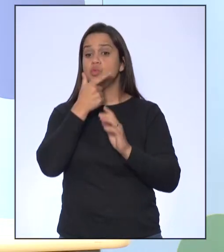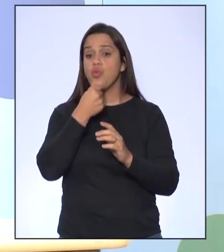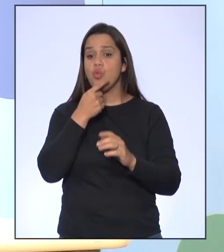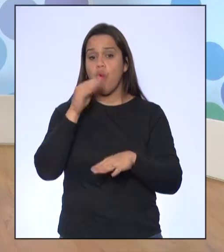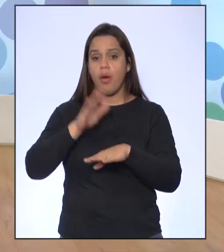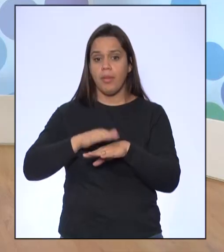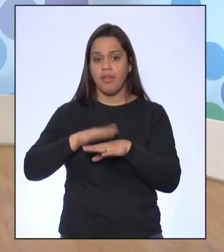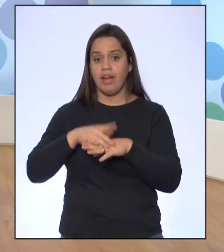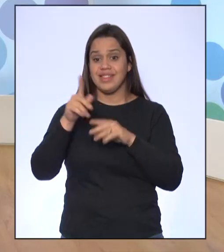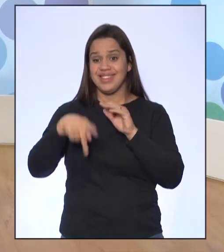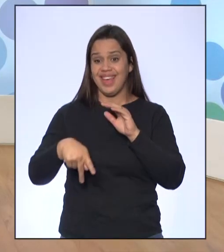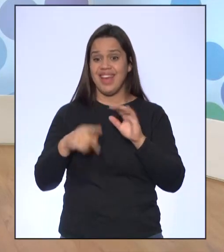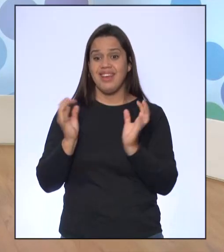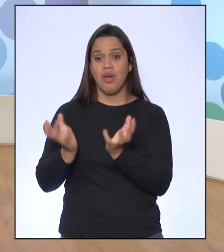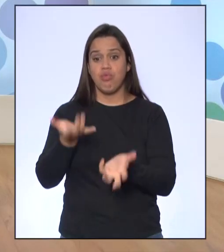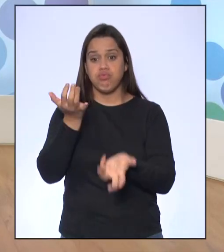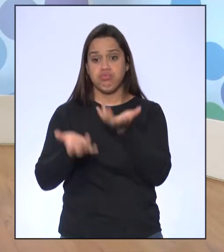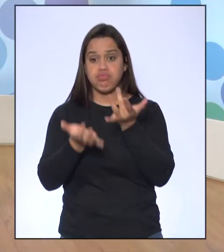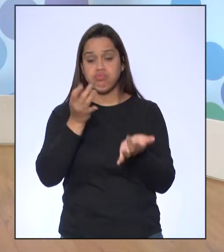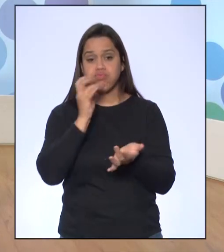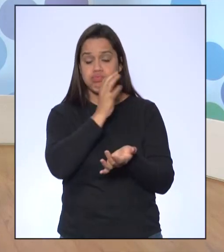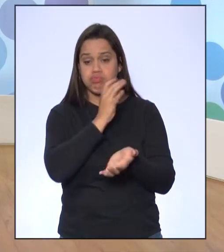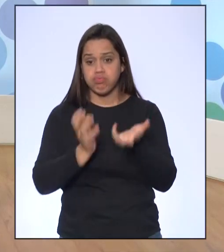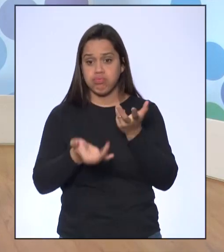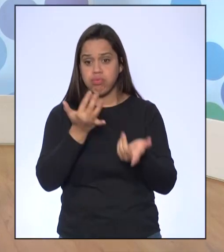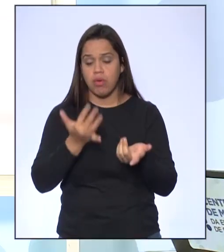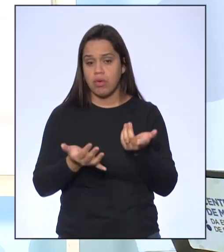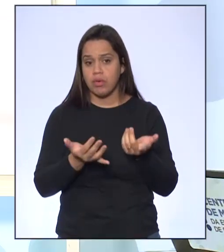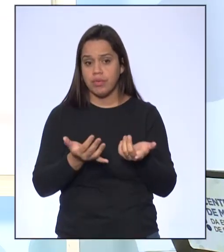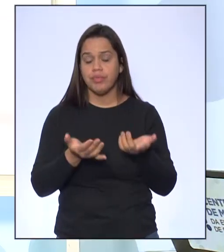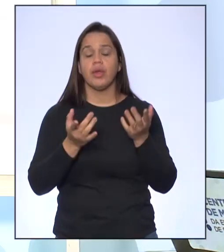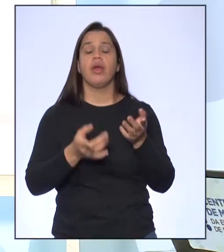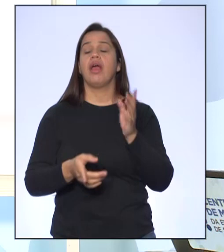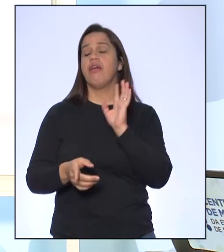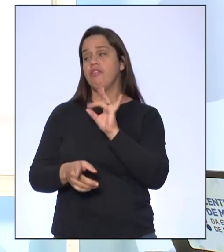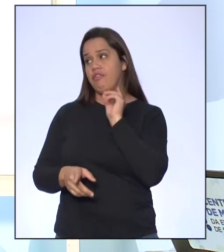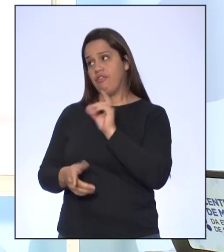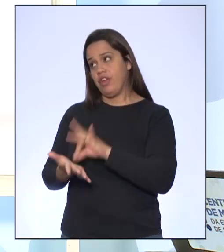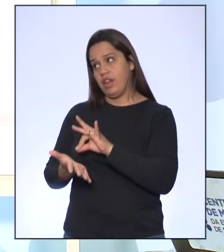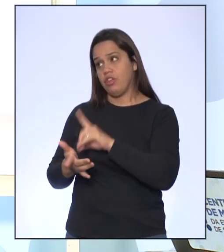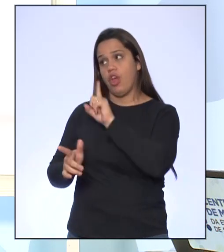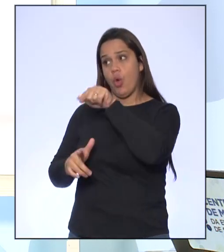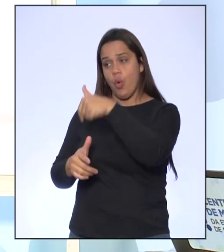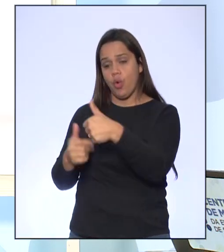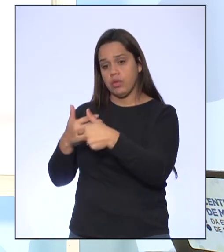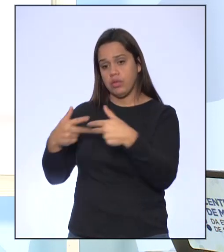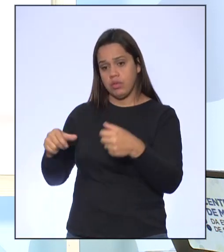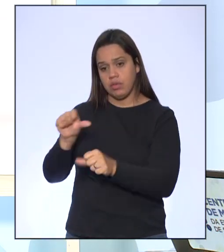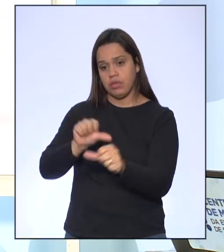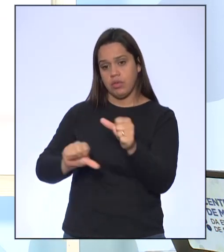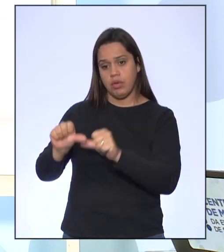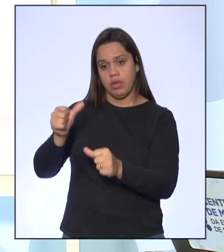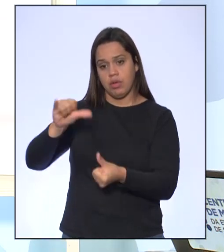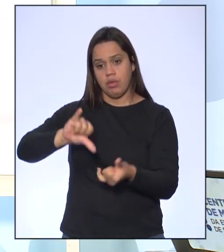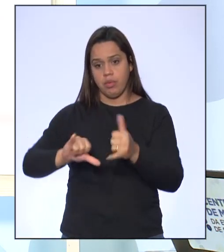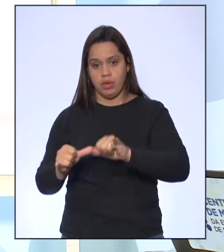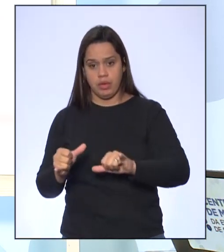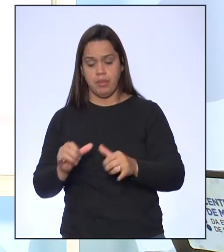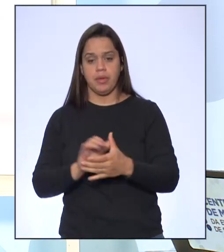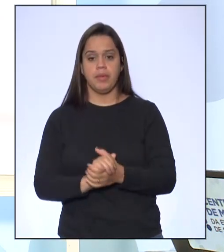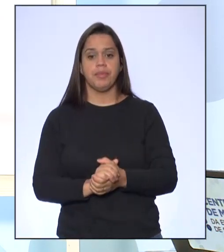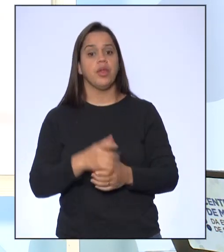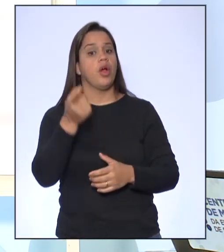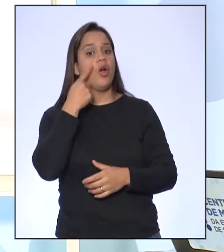é um aí? outro tipo de reação química, Probete. Olha só esse próximo quadro que a professora colocou para vocês. Aqui eu